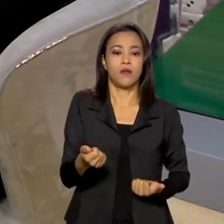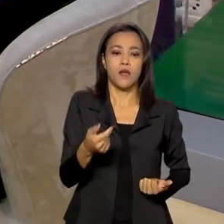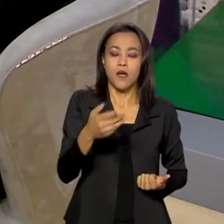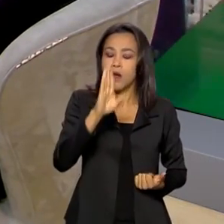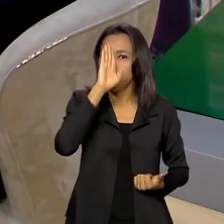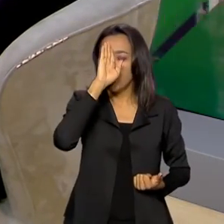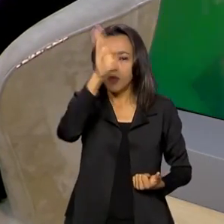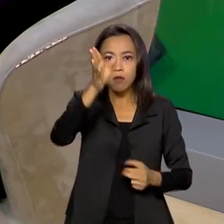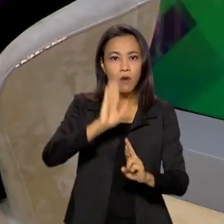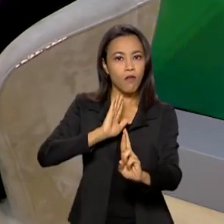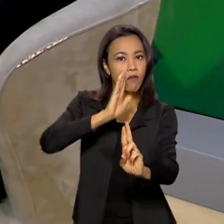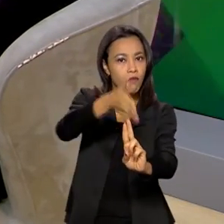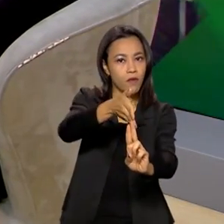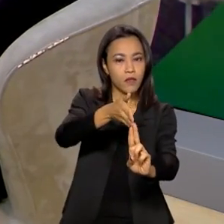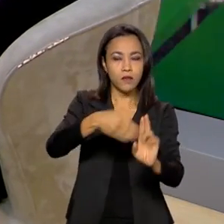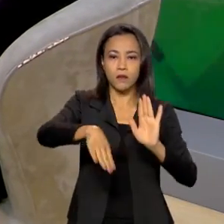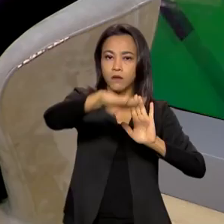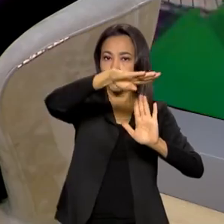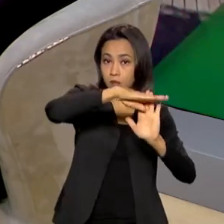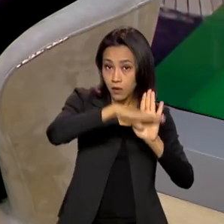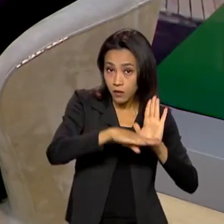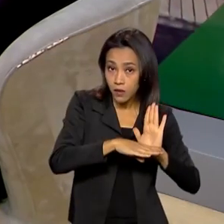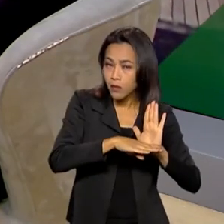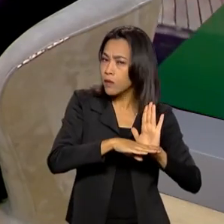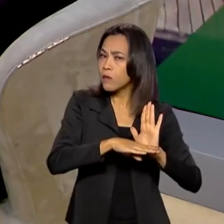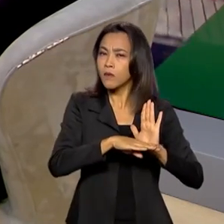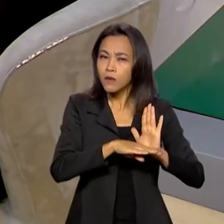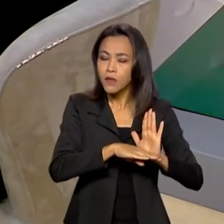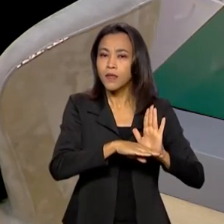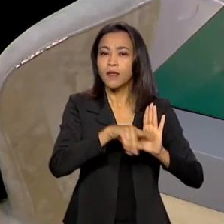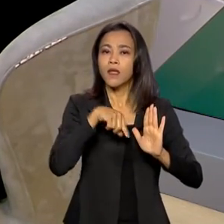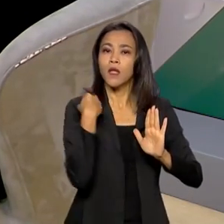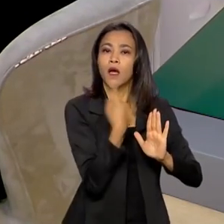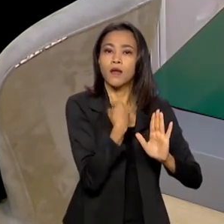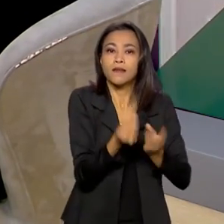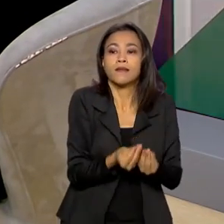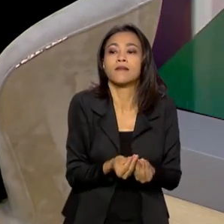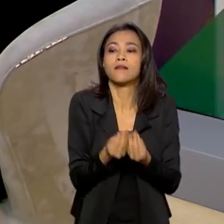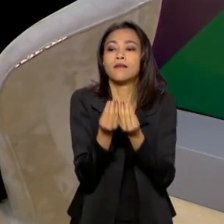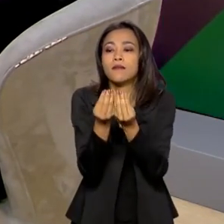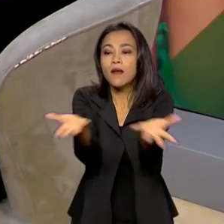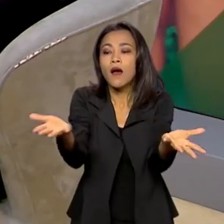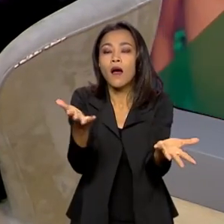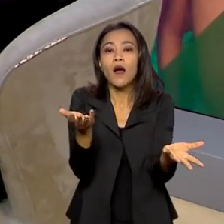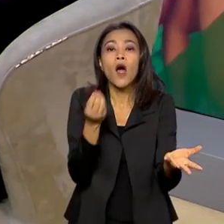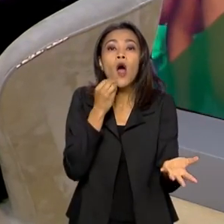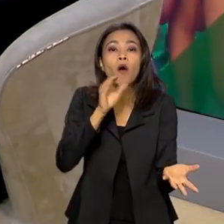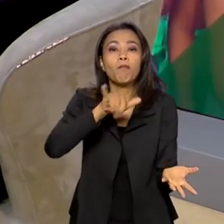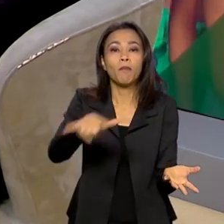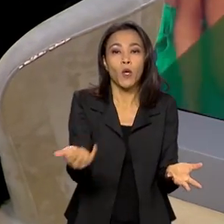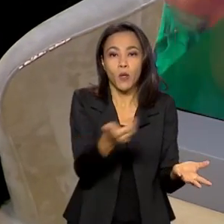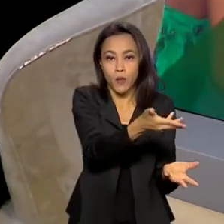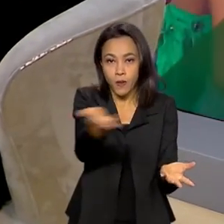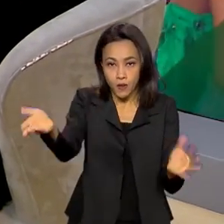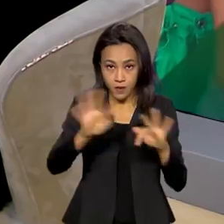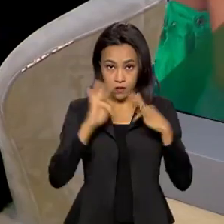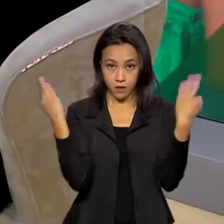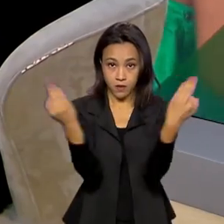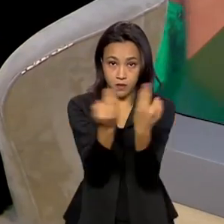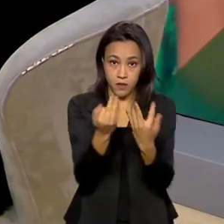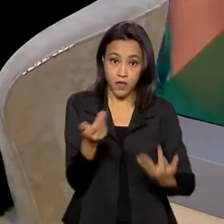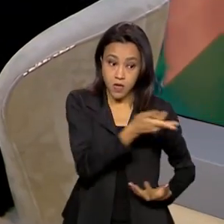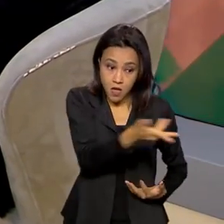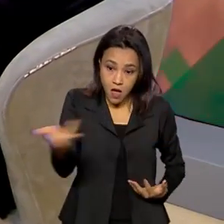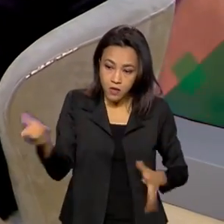eixo do programa né é a gente trazer oportunidades para as famílias com essas oportunidades né